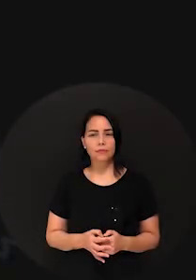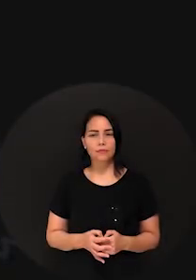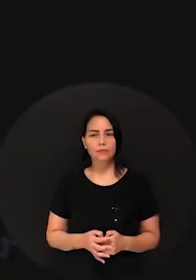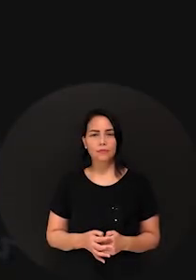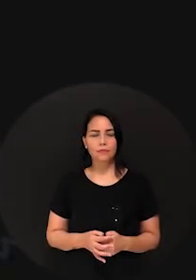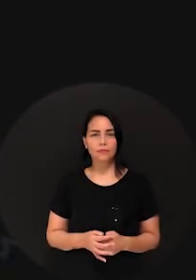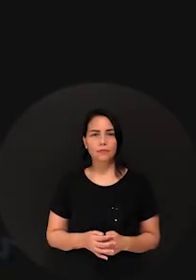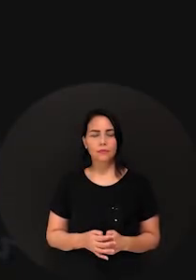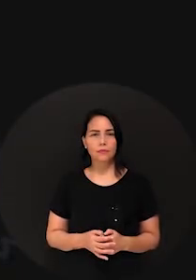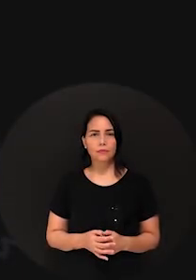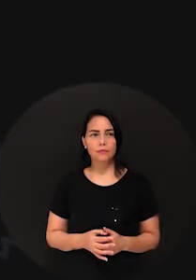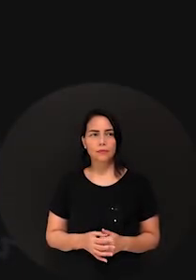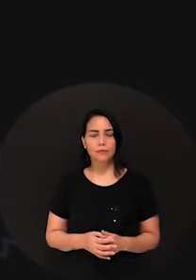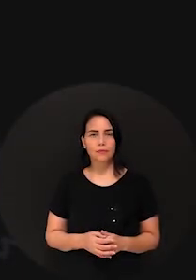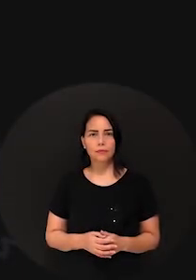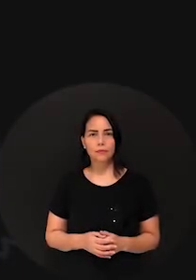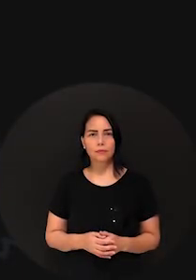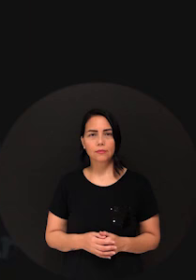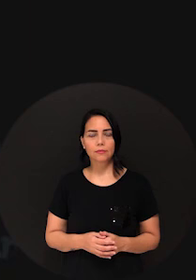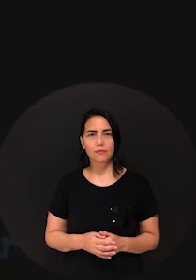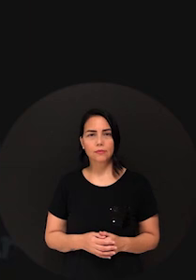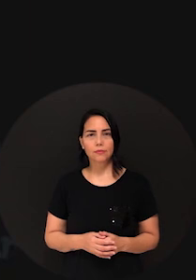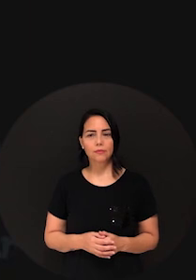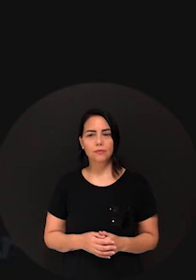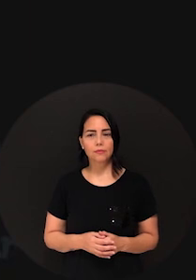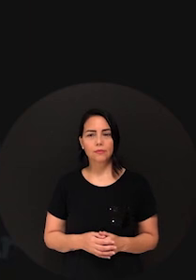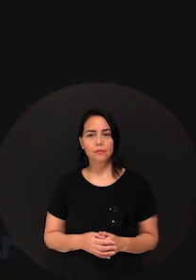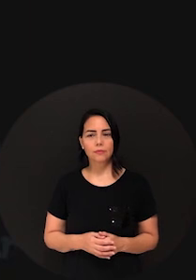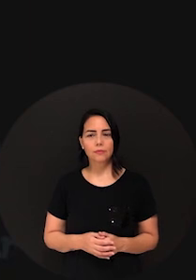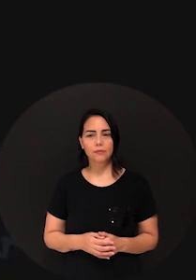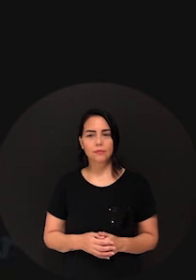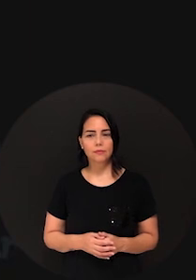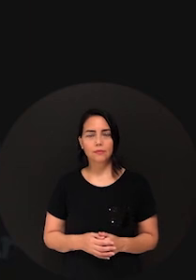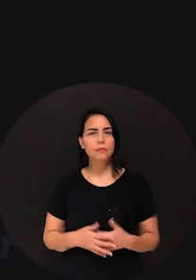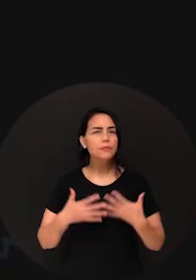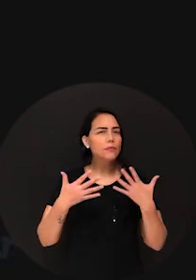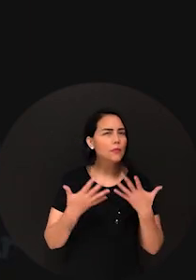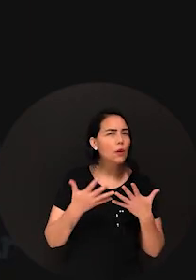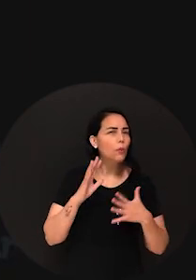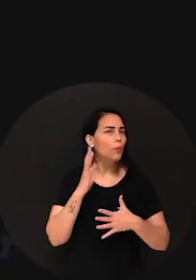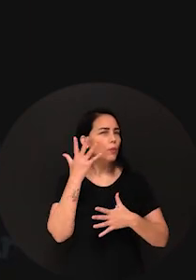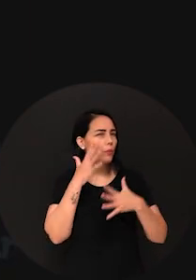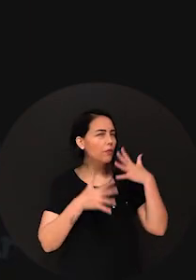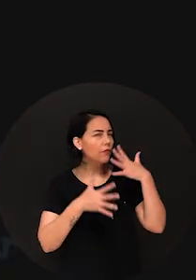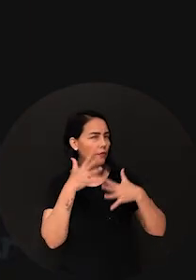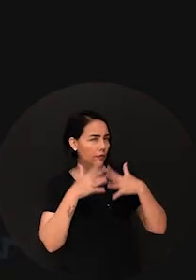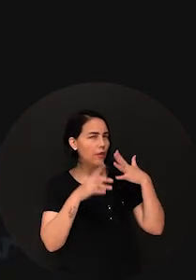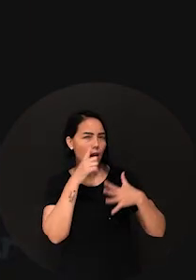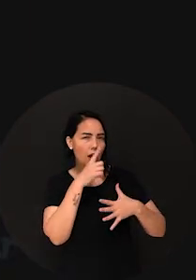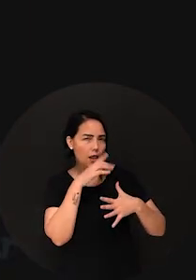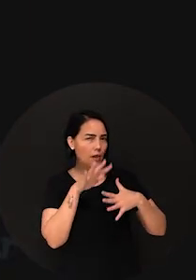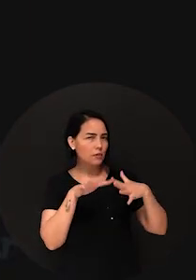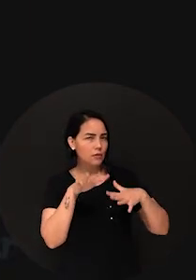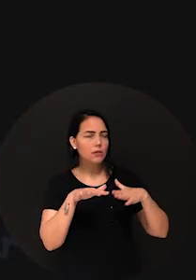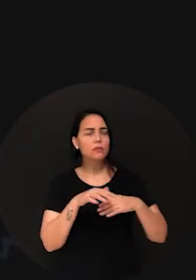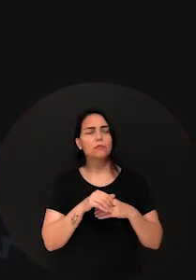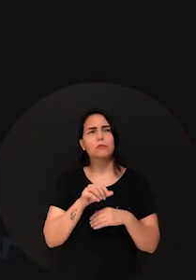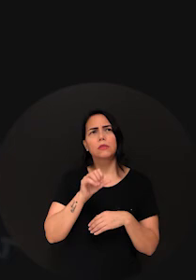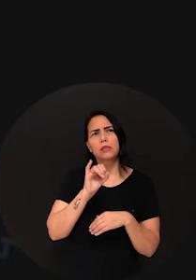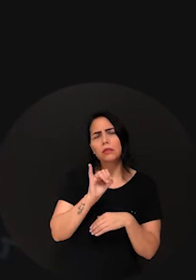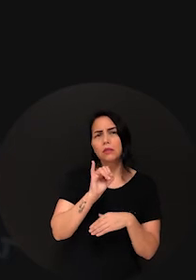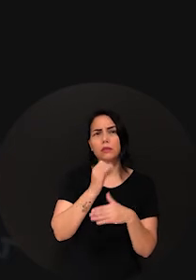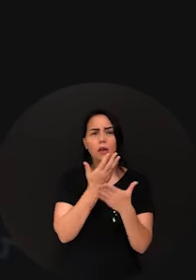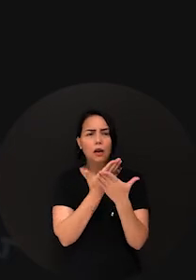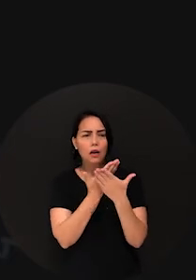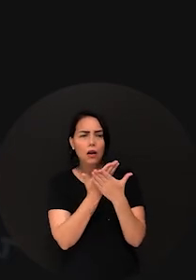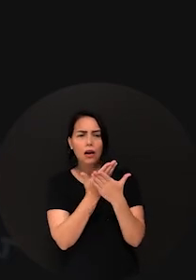Oi. Ah. Agora voltou. Tá. Foi. Só então repetindo ali o nivelamento, se o aluno nunca fez aula de